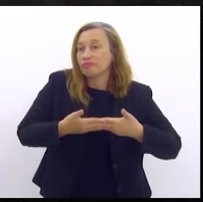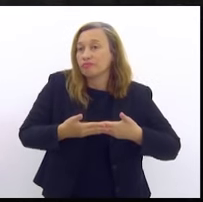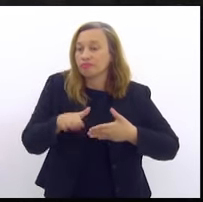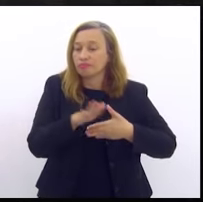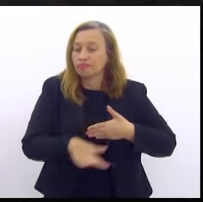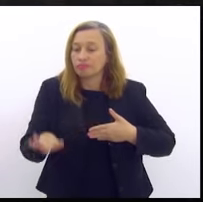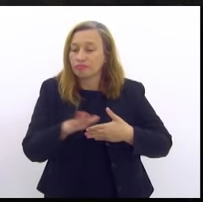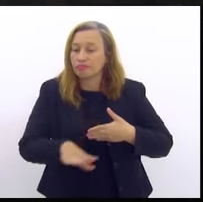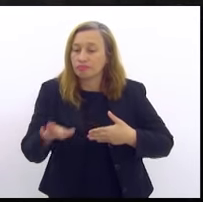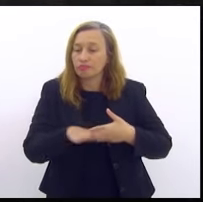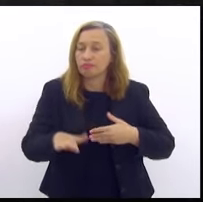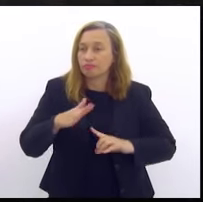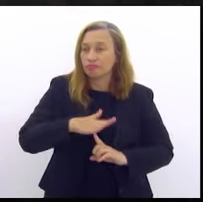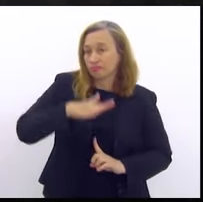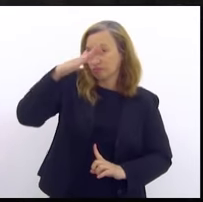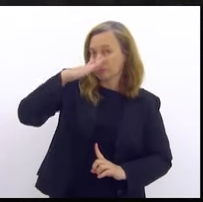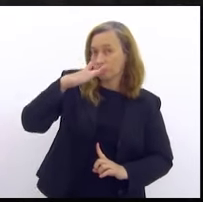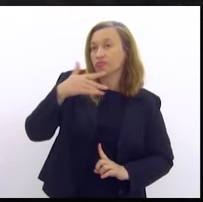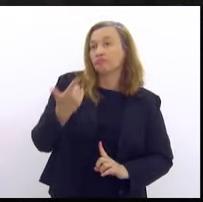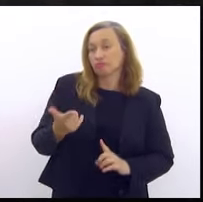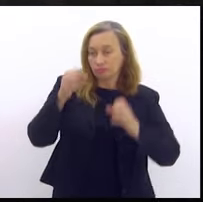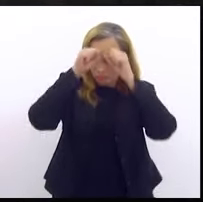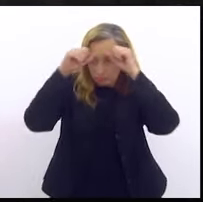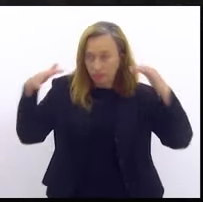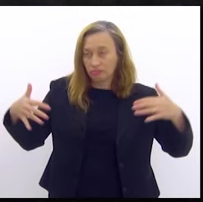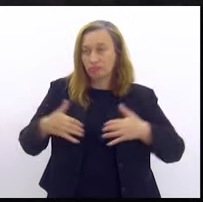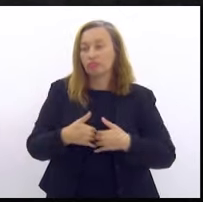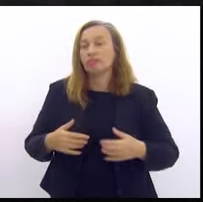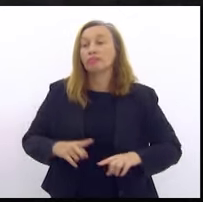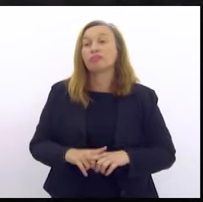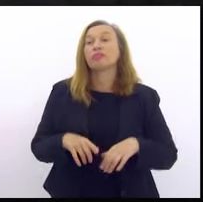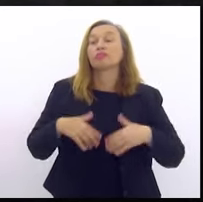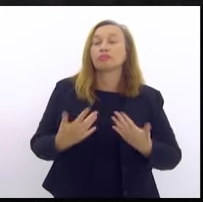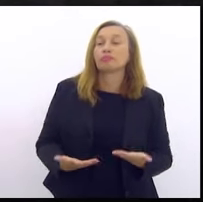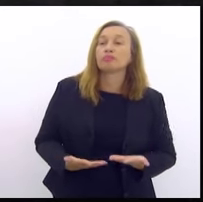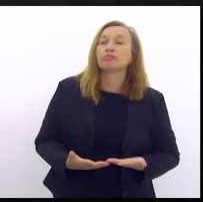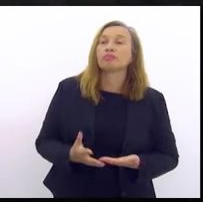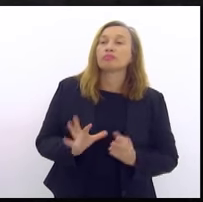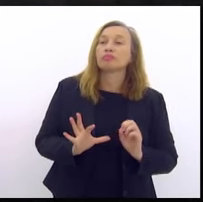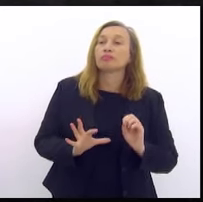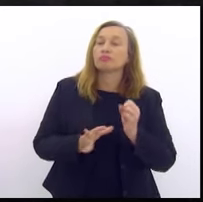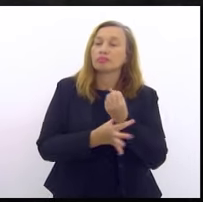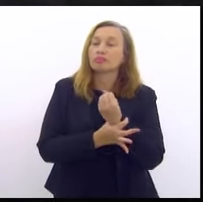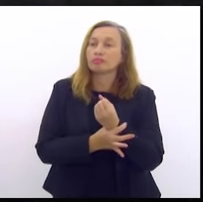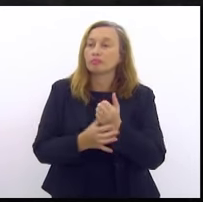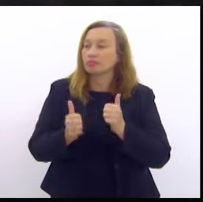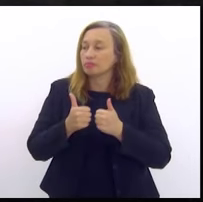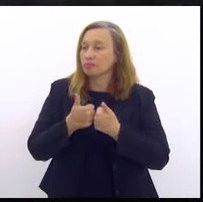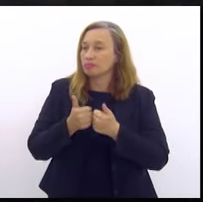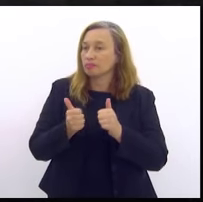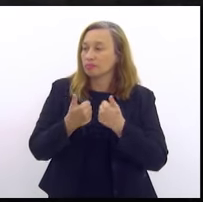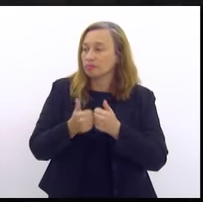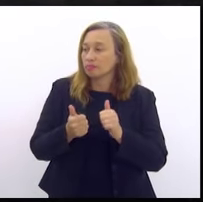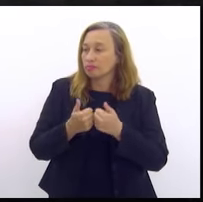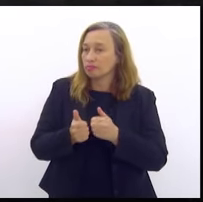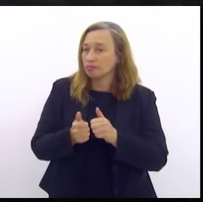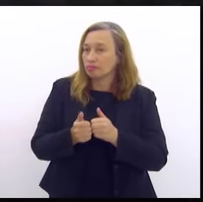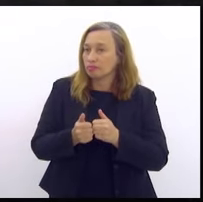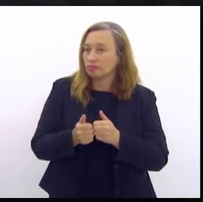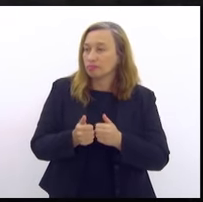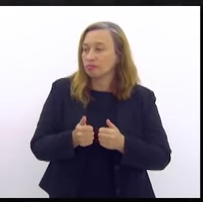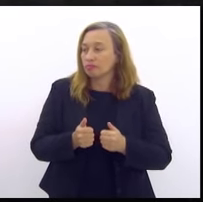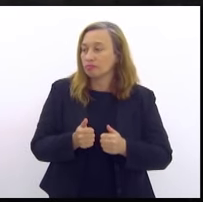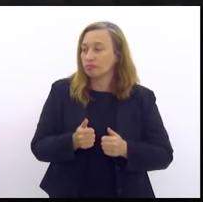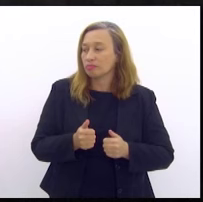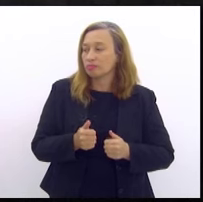crianças, para os adultos, inclusive, de transtorno autista. Então, a garantia no ônibus ou nos transportes de massa que tenha